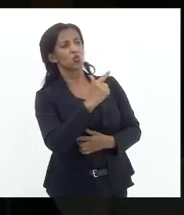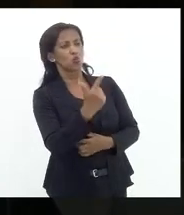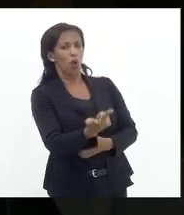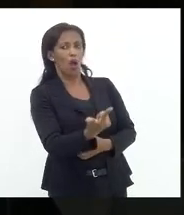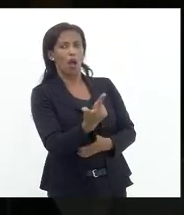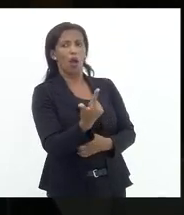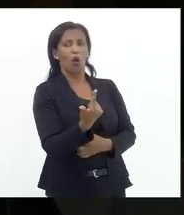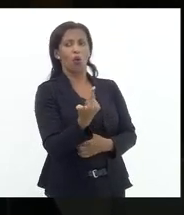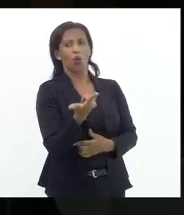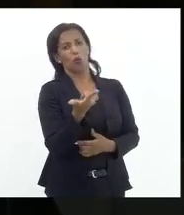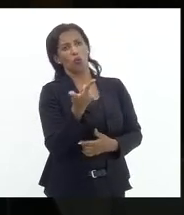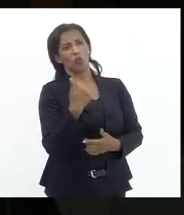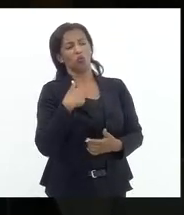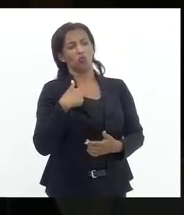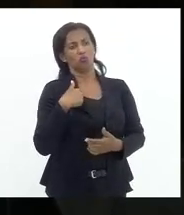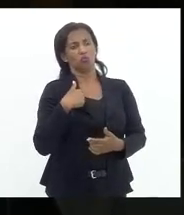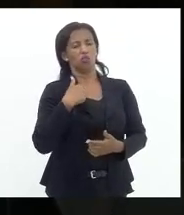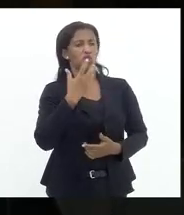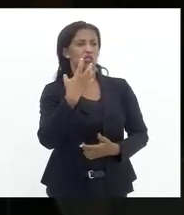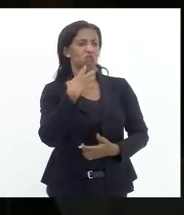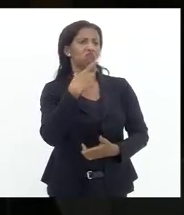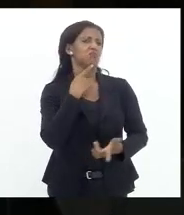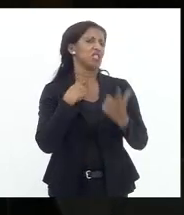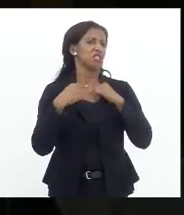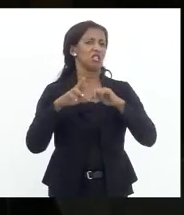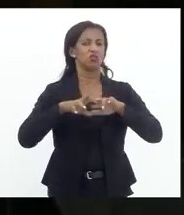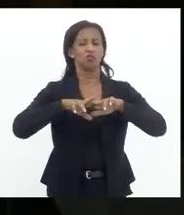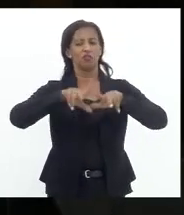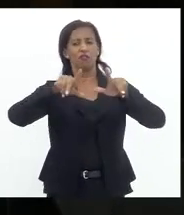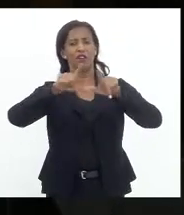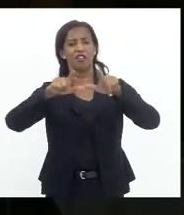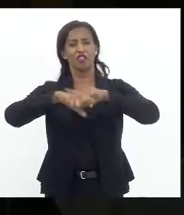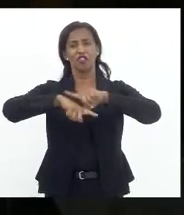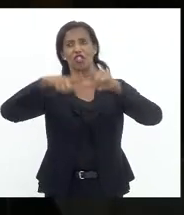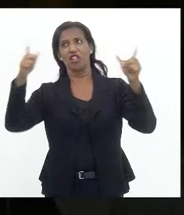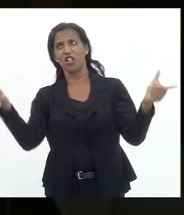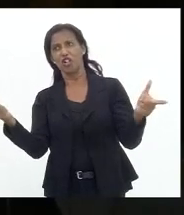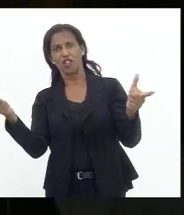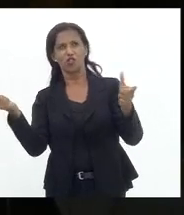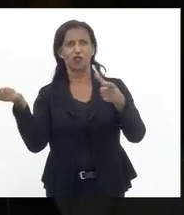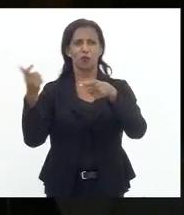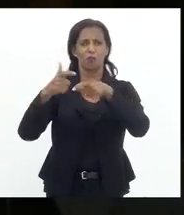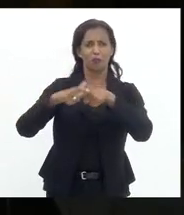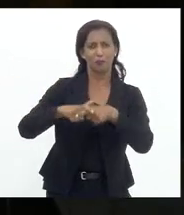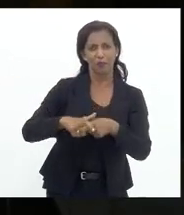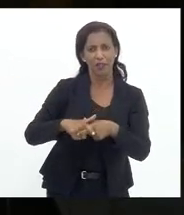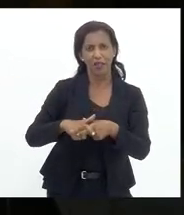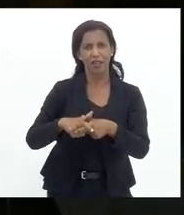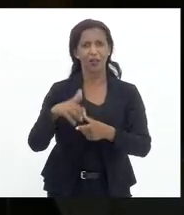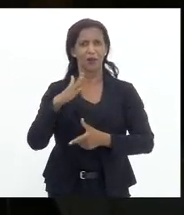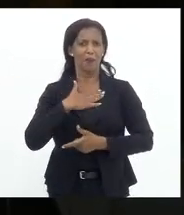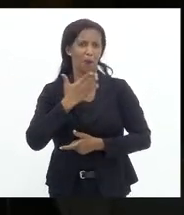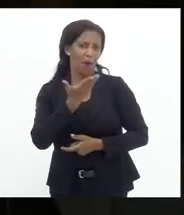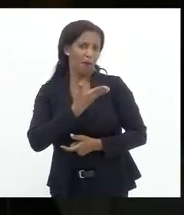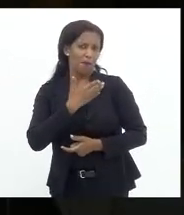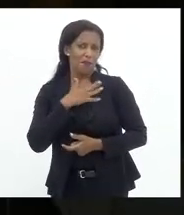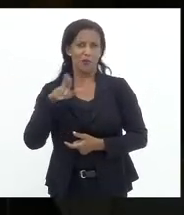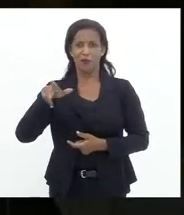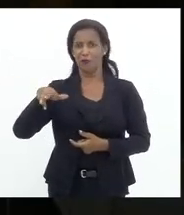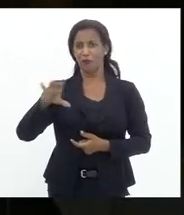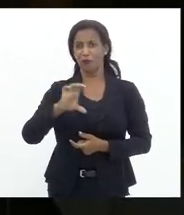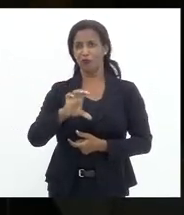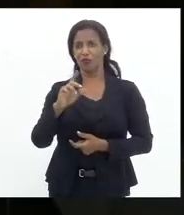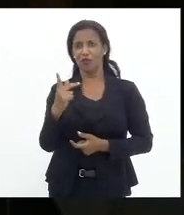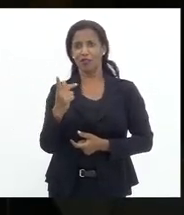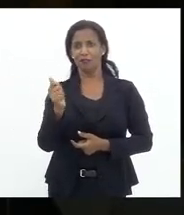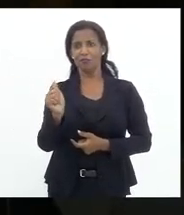seres viventes de grande porte, de pequeno porte, como meu amigo, meu irmão, Charles